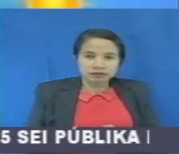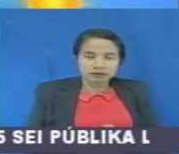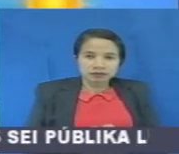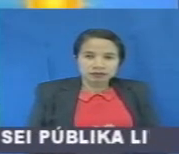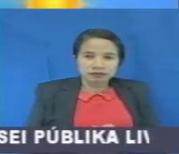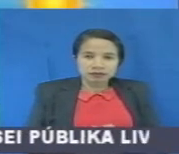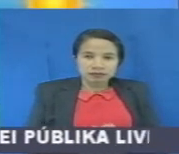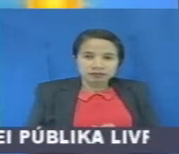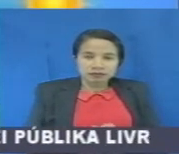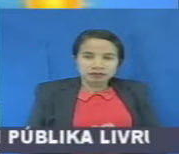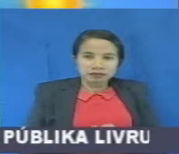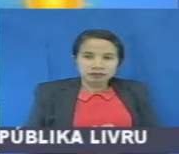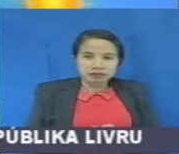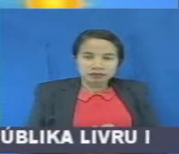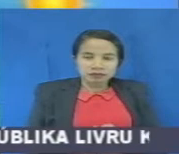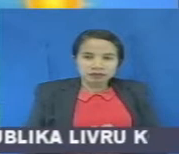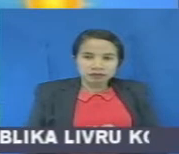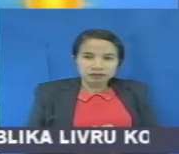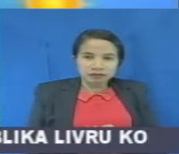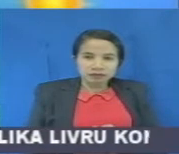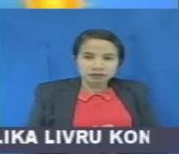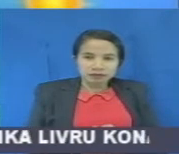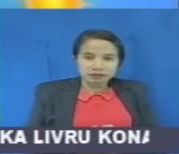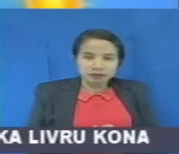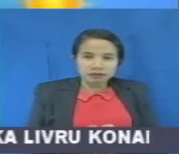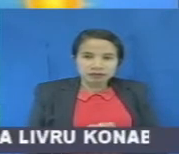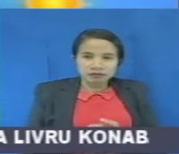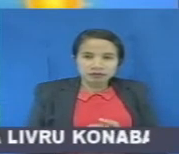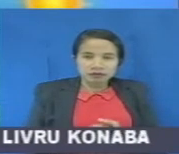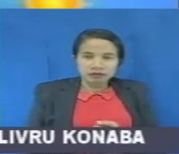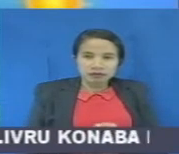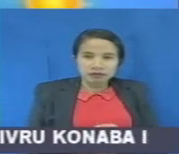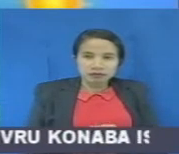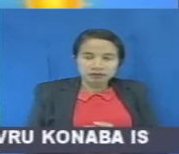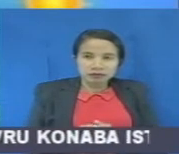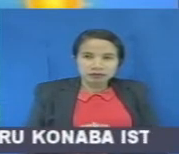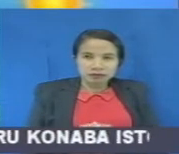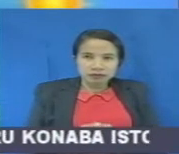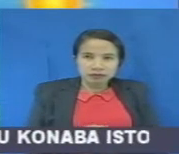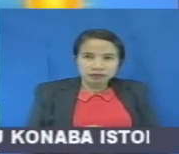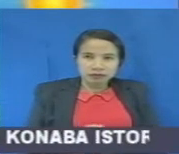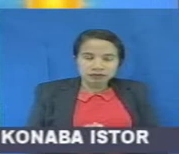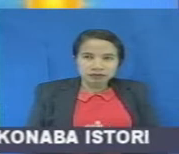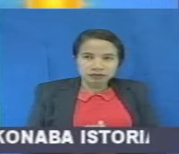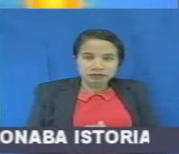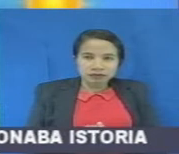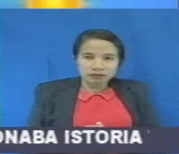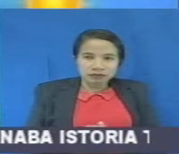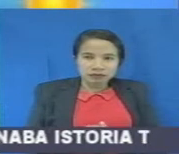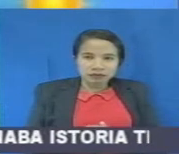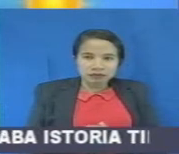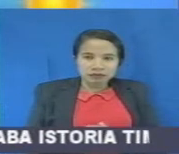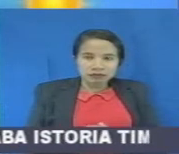graus Celsius. Enquanto ia Seul, onde condição tempo kaluhantaka, onde temperatura mínimo menos 2, na temperatura